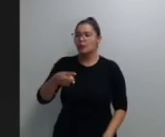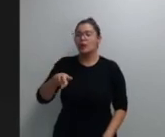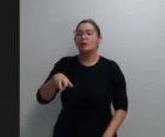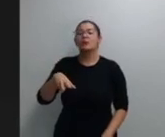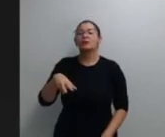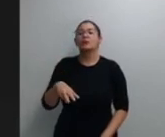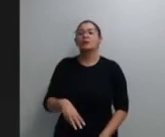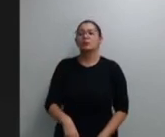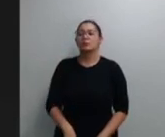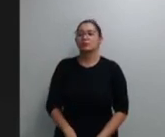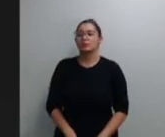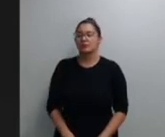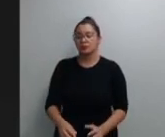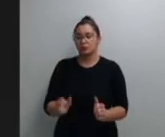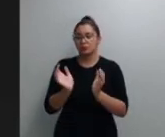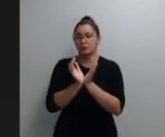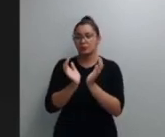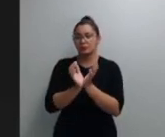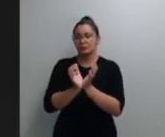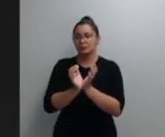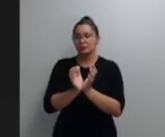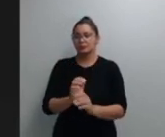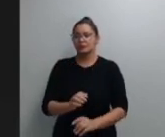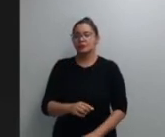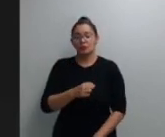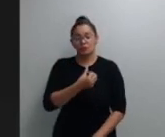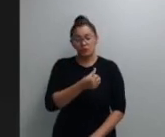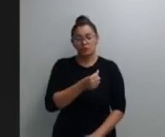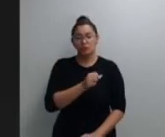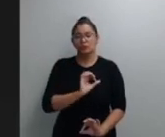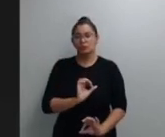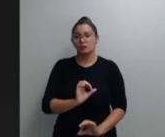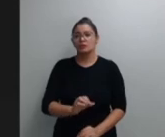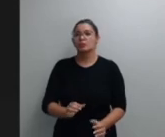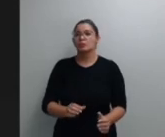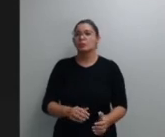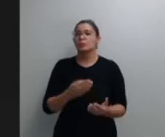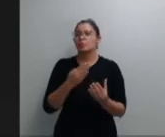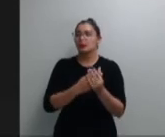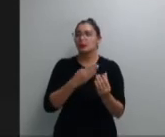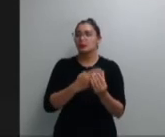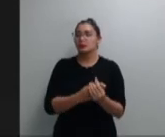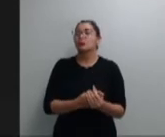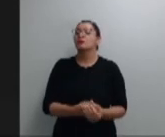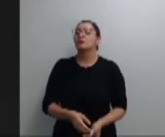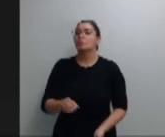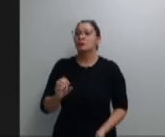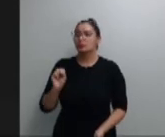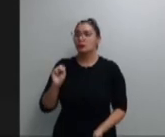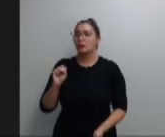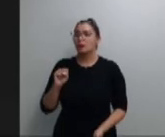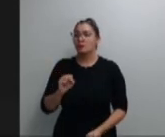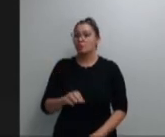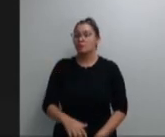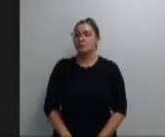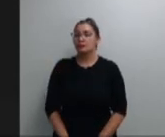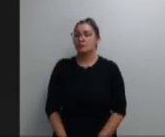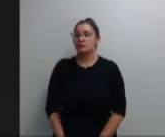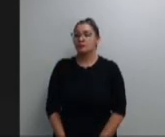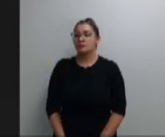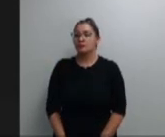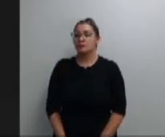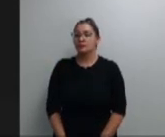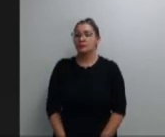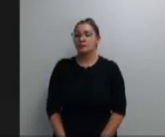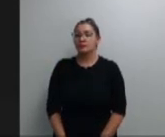óbvio priorizando estes feitos de acordo uma sugestão se alguém não pretende